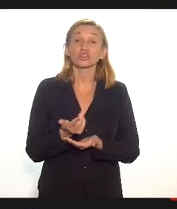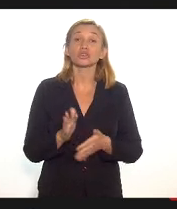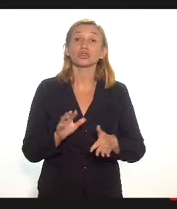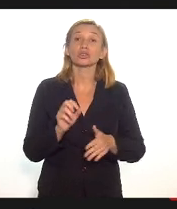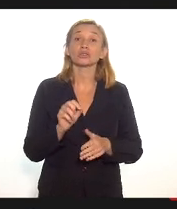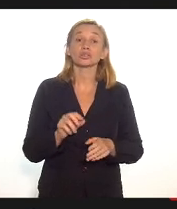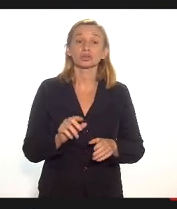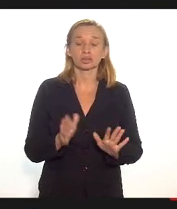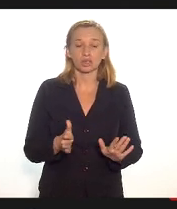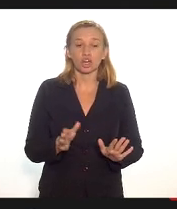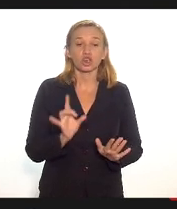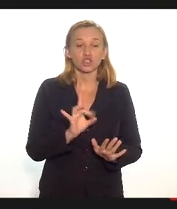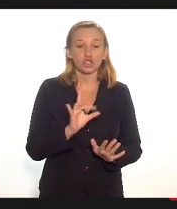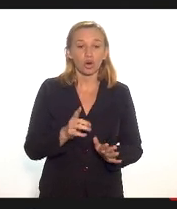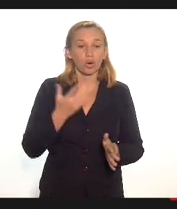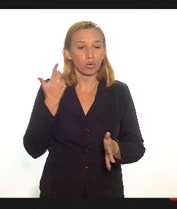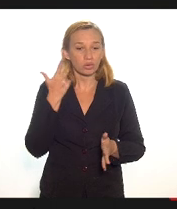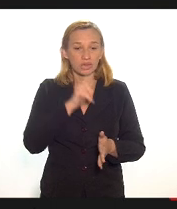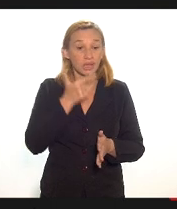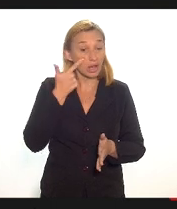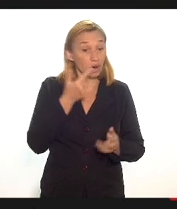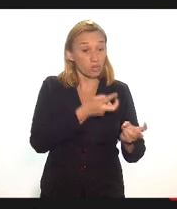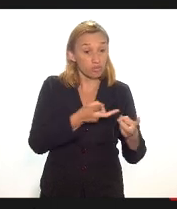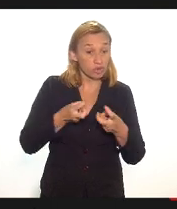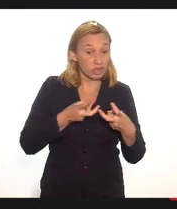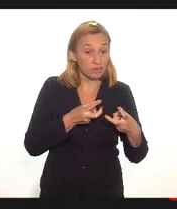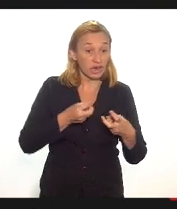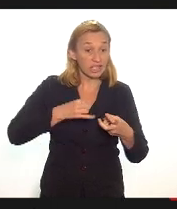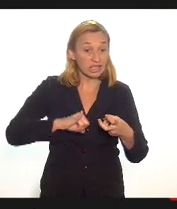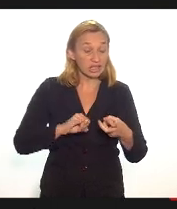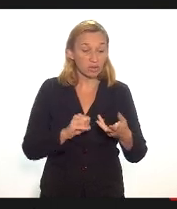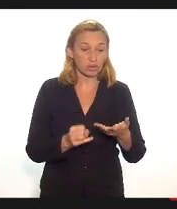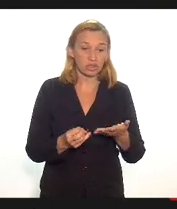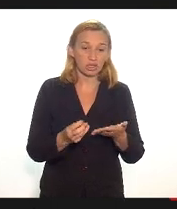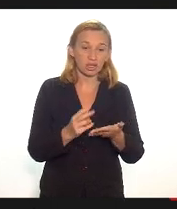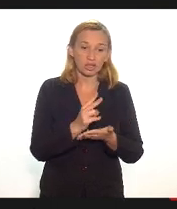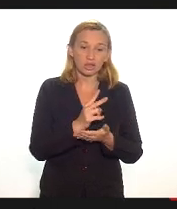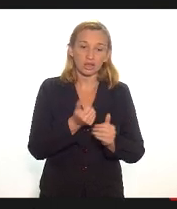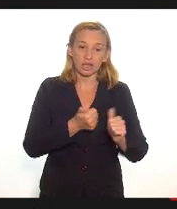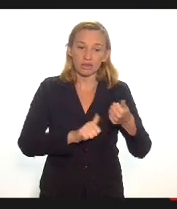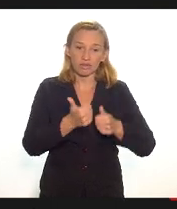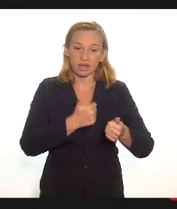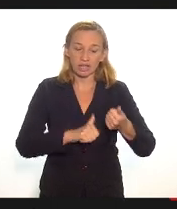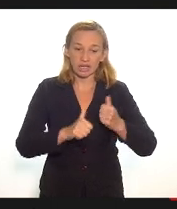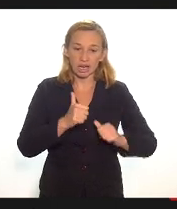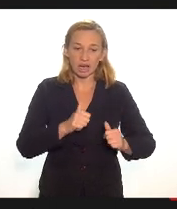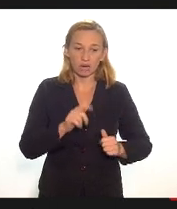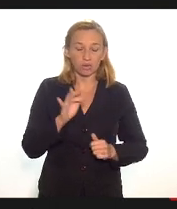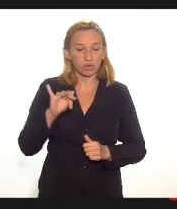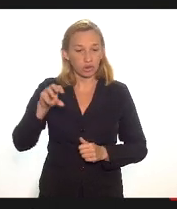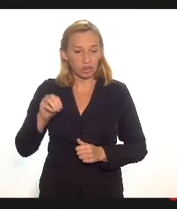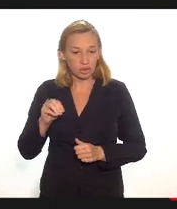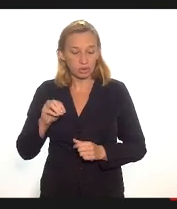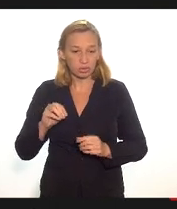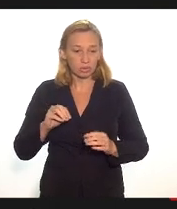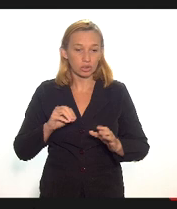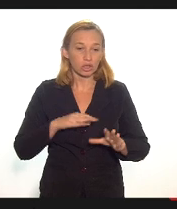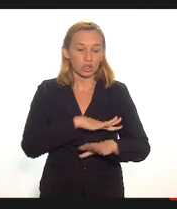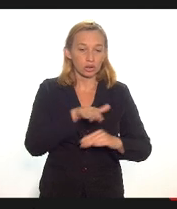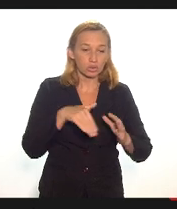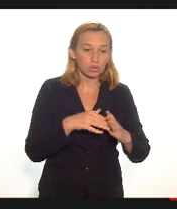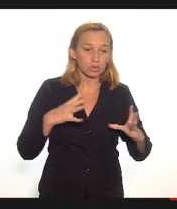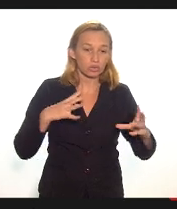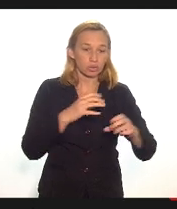só consegue fazer isso se a gente conseguir relacionar o físico ao orçamentário.